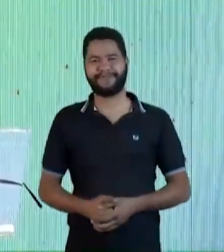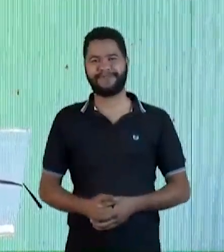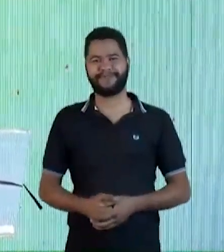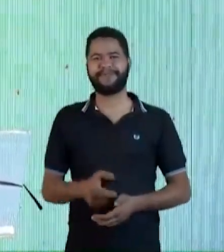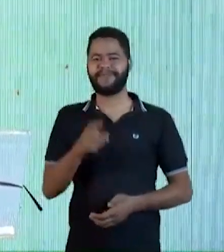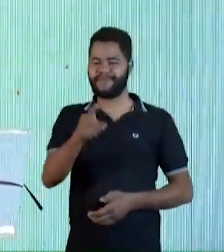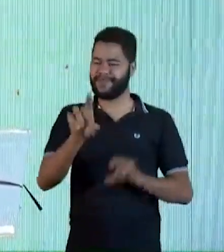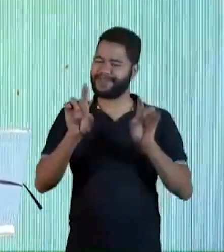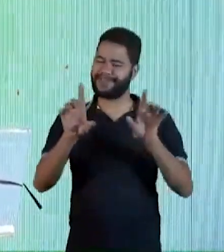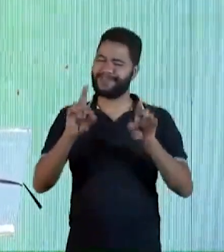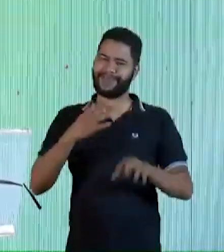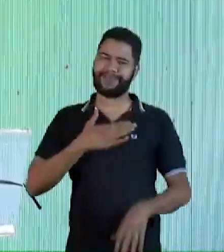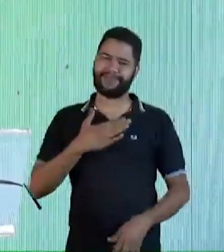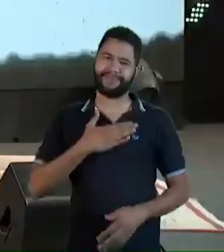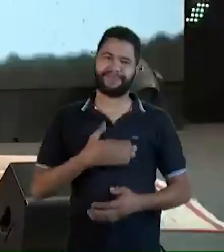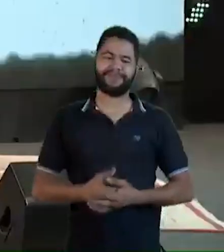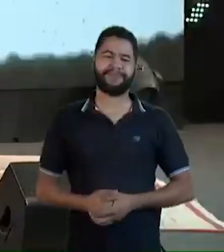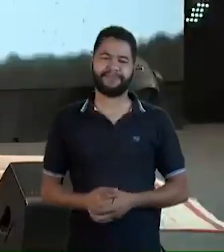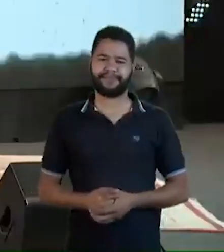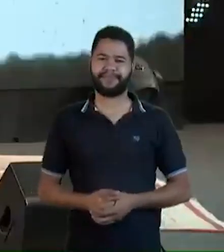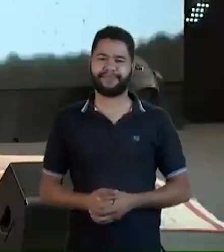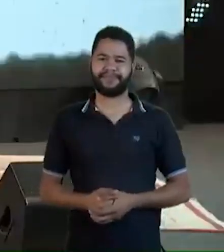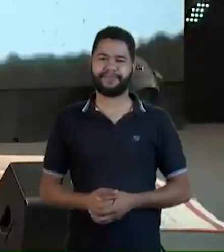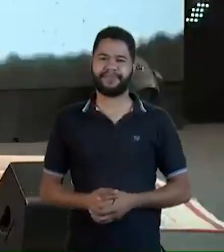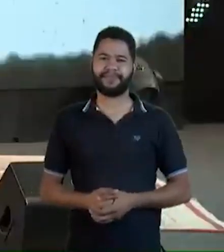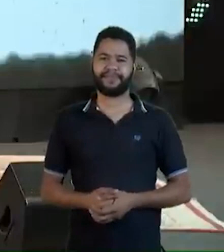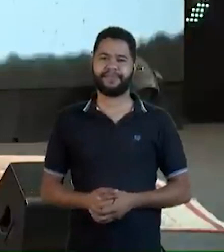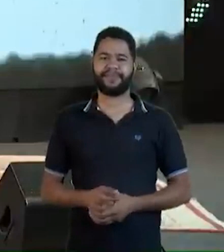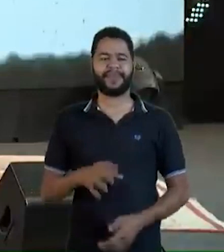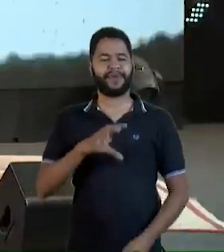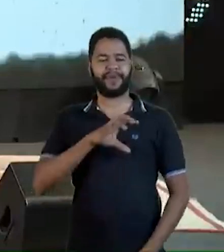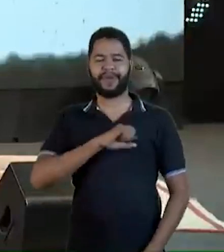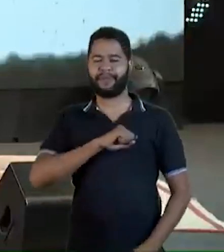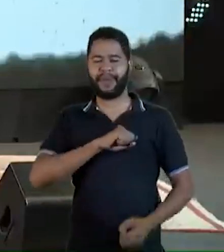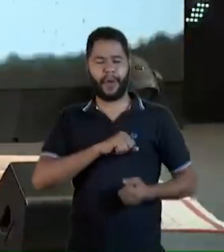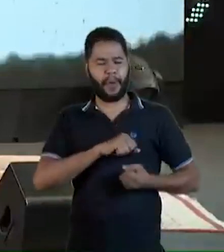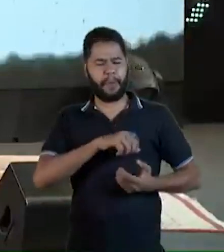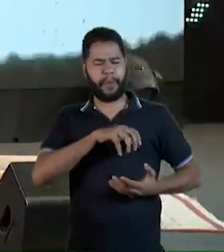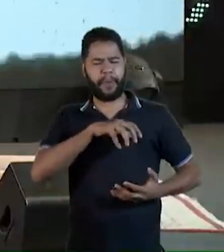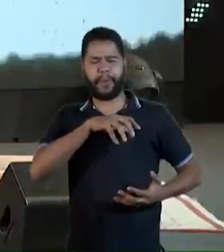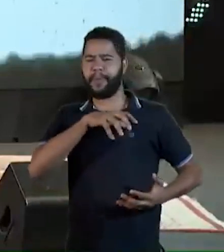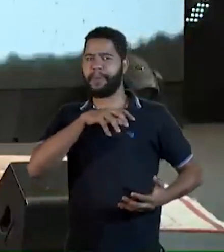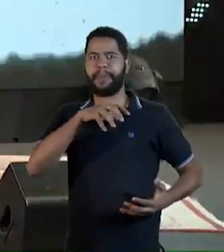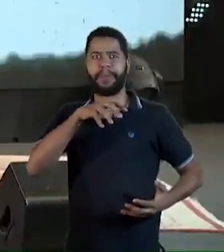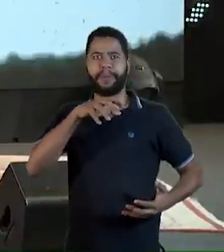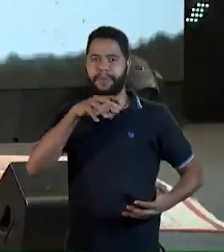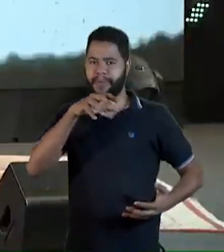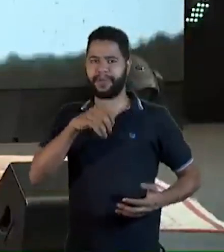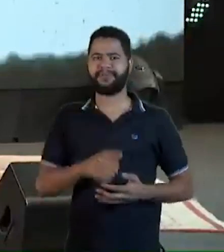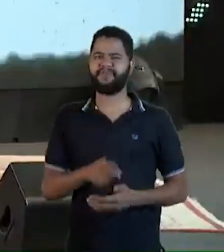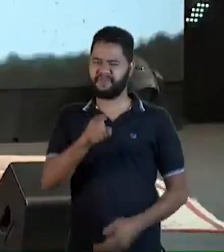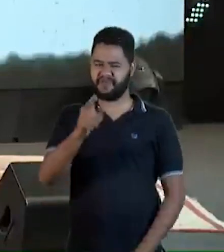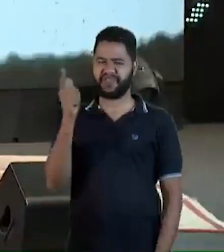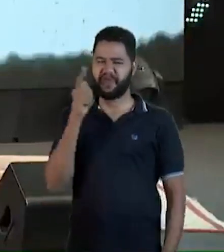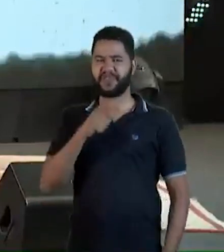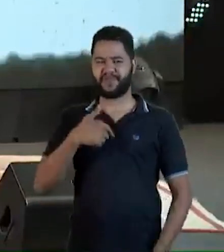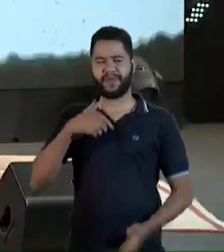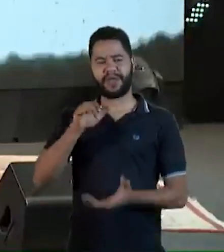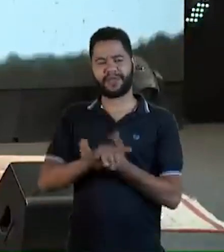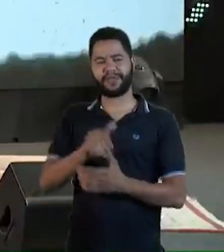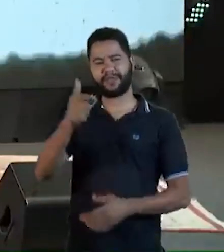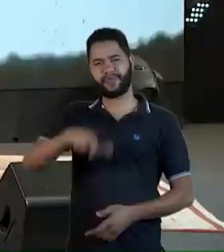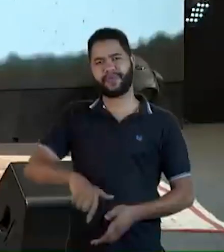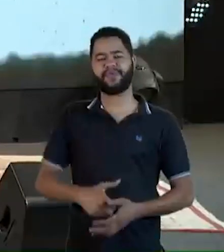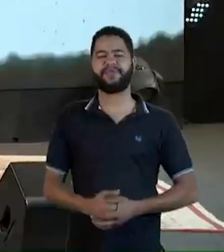você é tão especial para mim e não tem como eu não te amar mais você consegue eu casaria com você